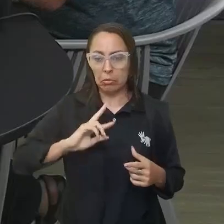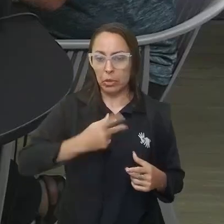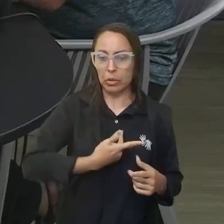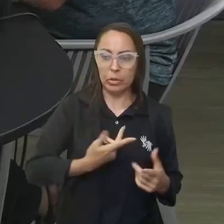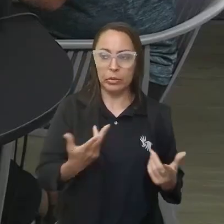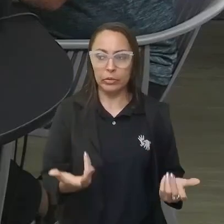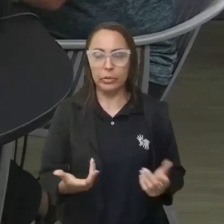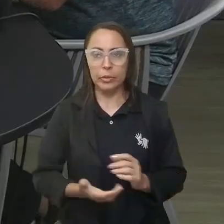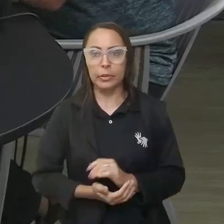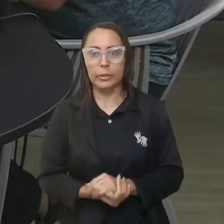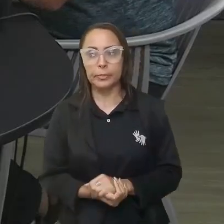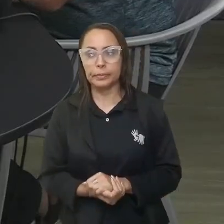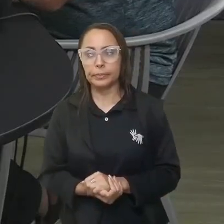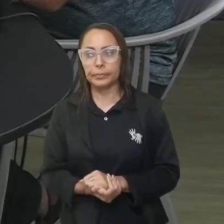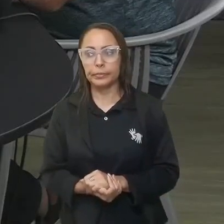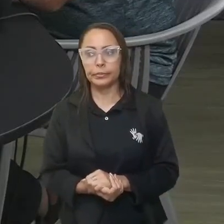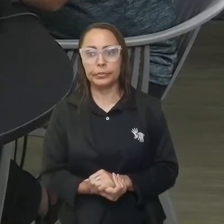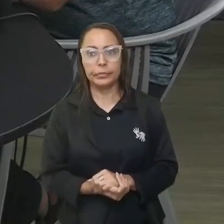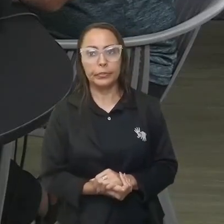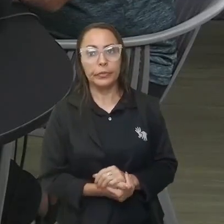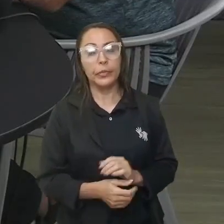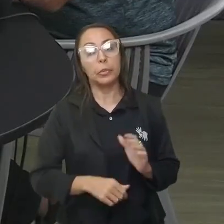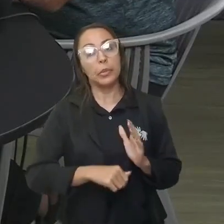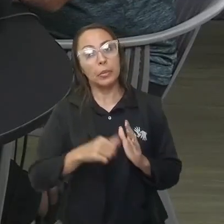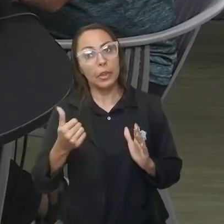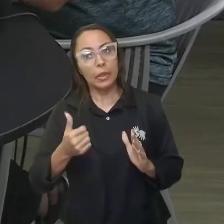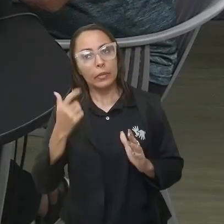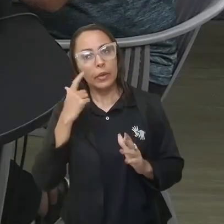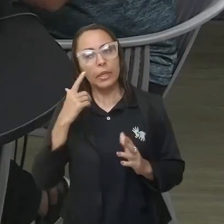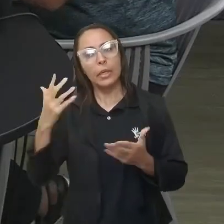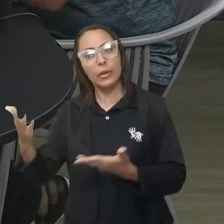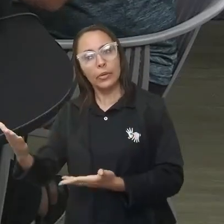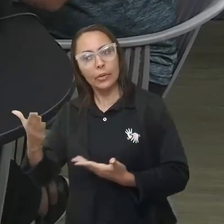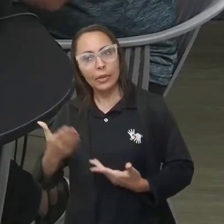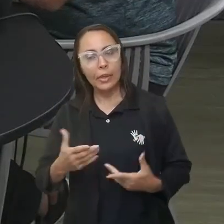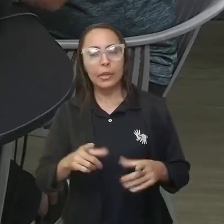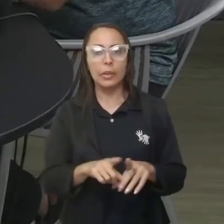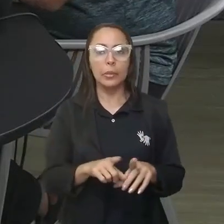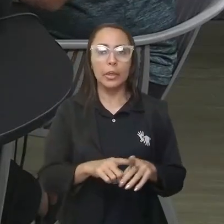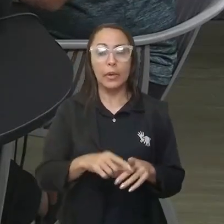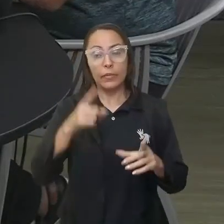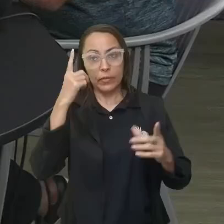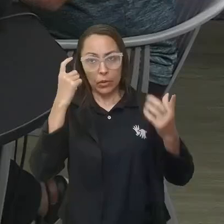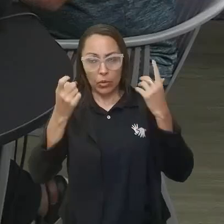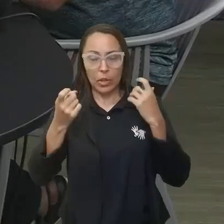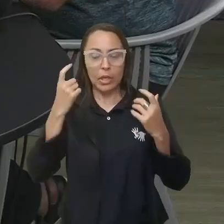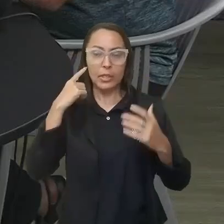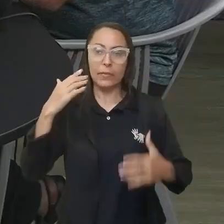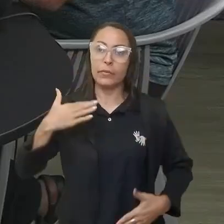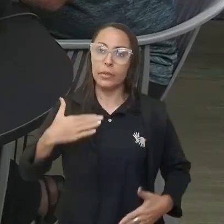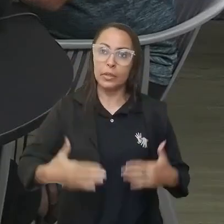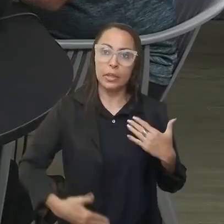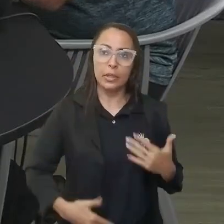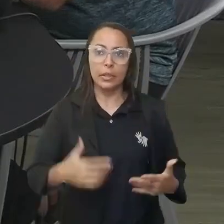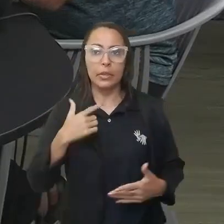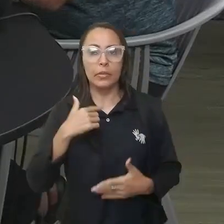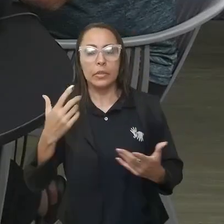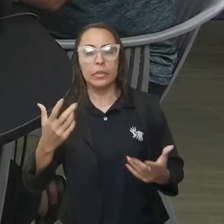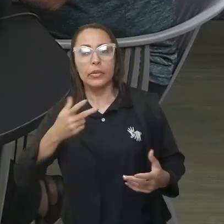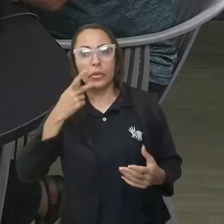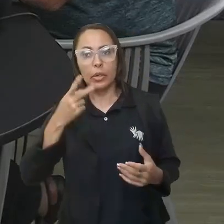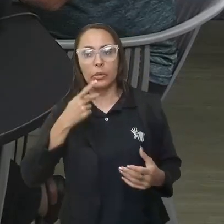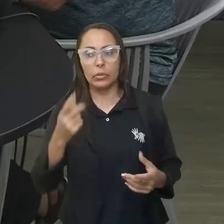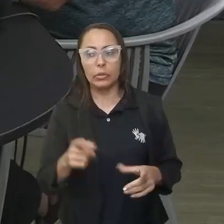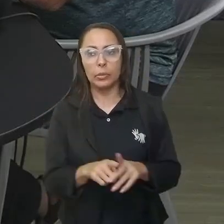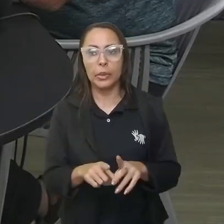sabe? Primeiro, eu acho que vai daí. E acolher, né? A violência física, como você falou, né? Que você pediu exemplo sobre